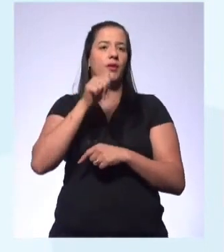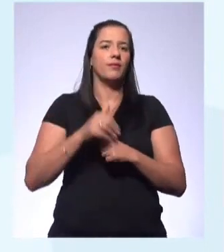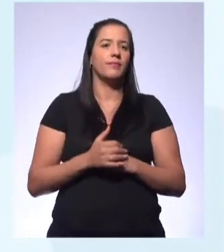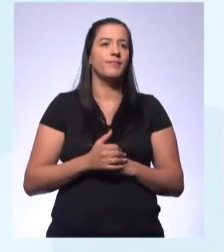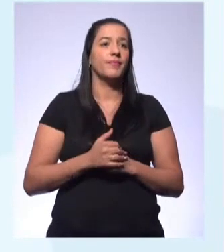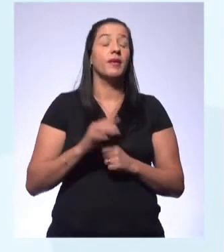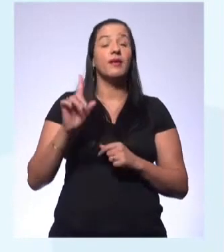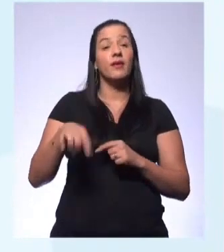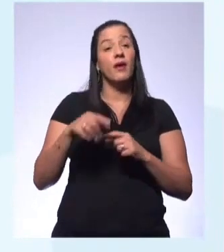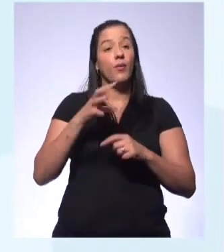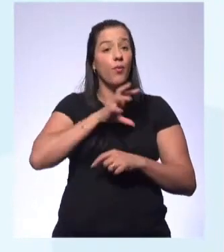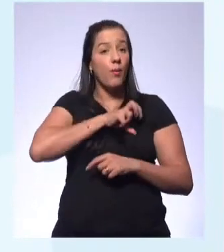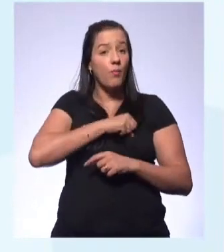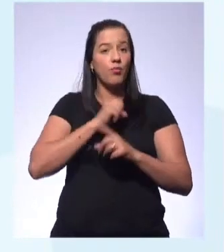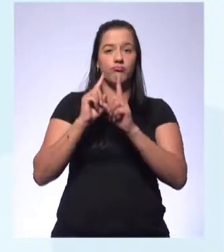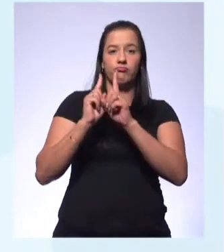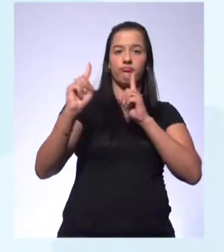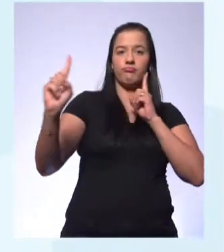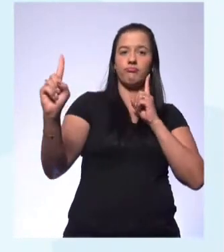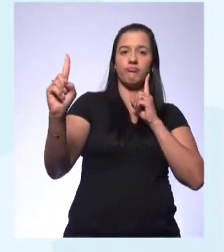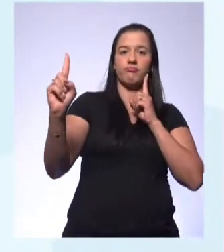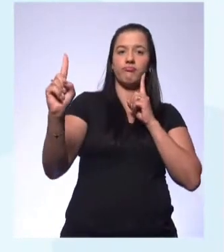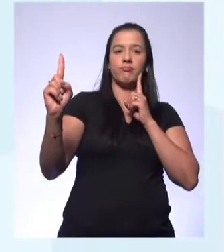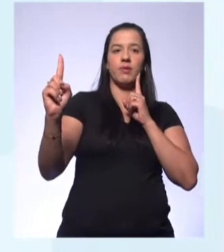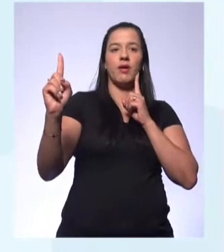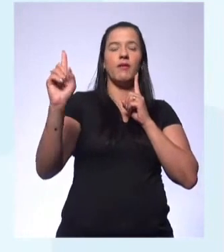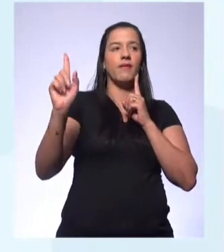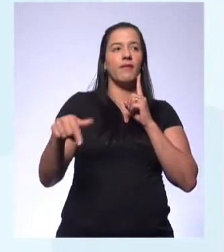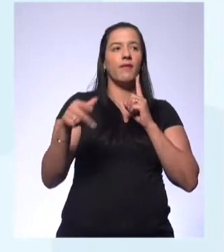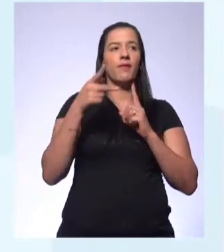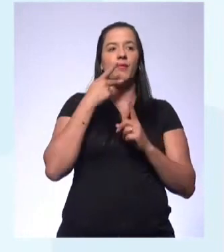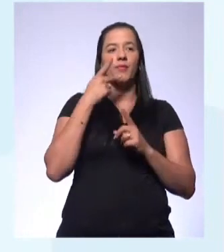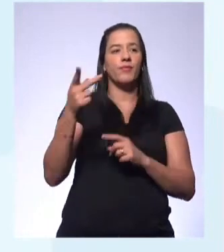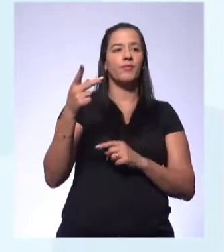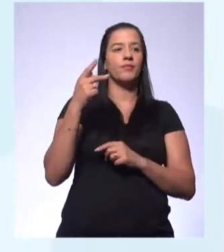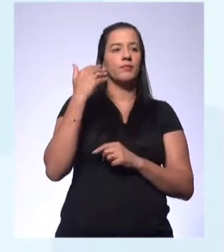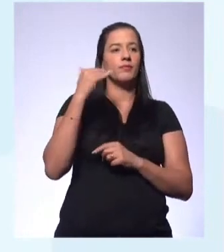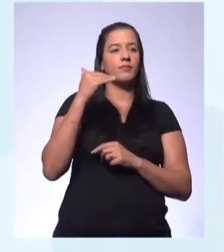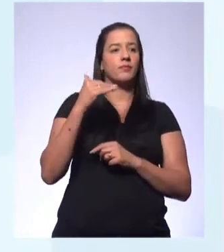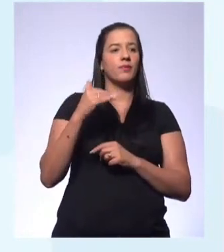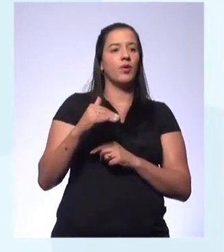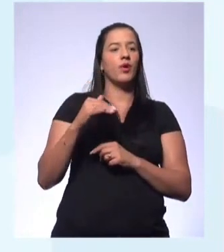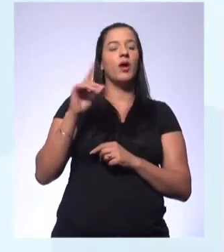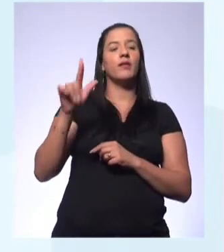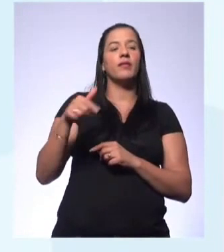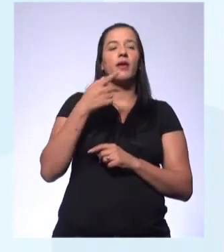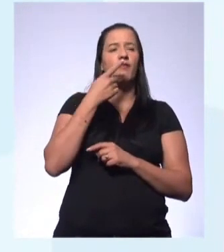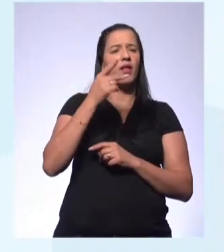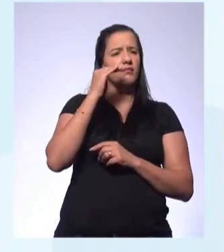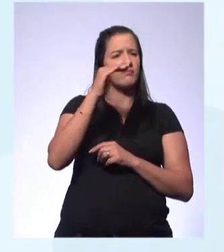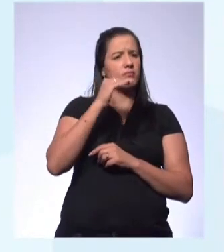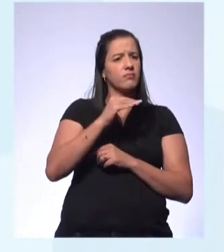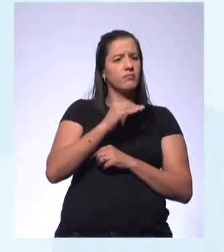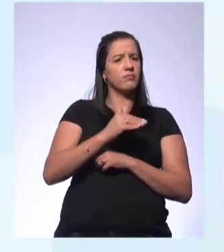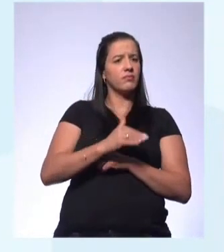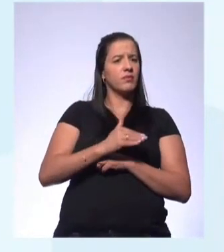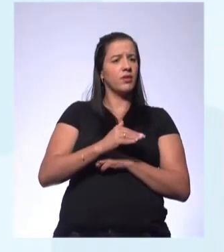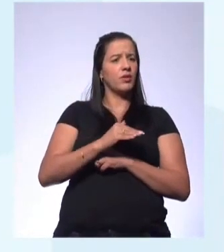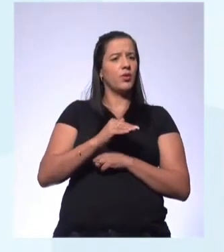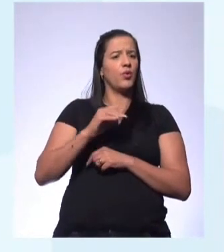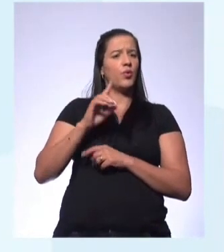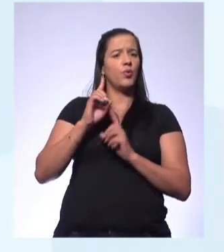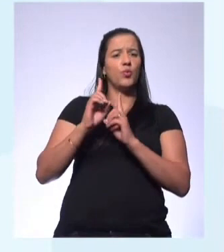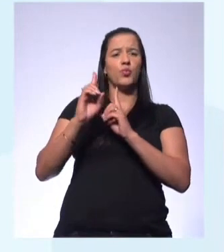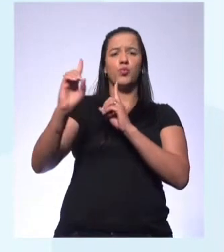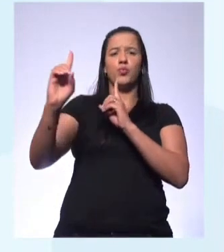amor Então. distante, não E um no amor final, sexualizado. ele fala, até o vulto, aí eu não sei falar o número lá, ô Mauro, até que o vulto gracioso e lindo